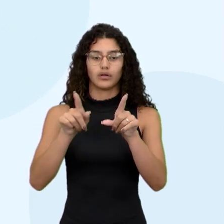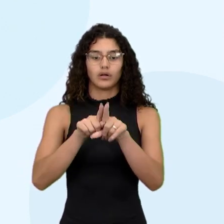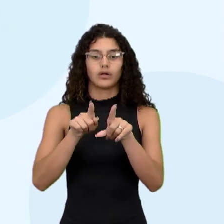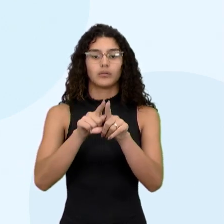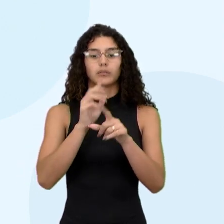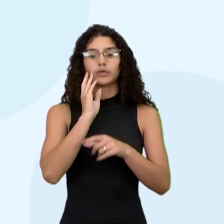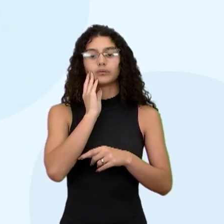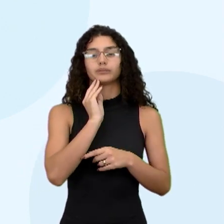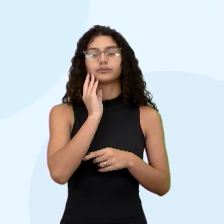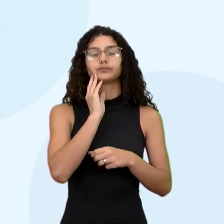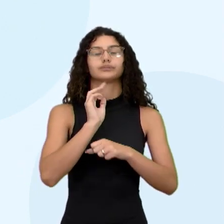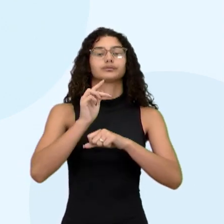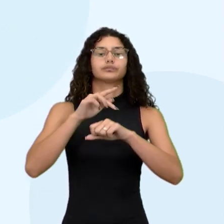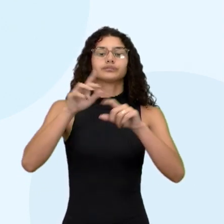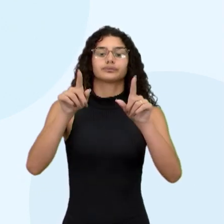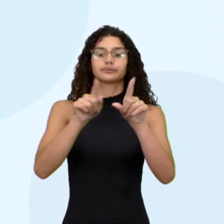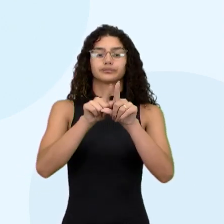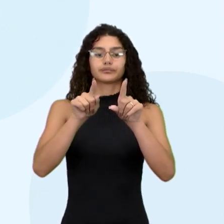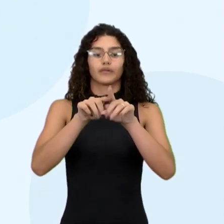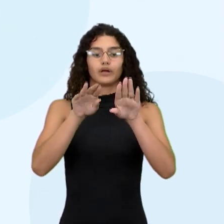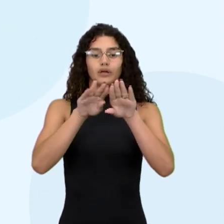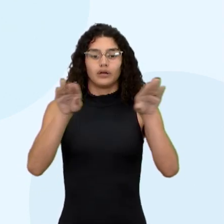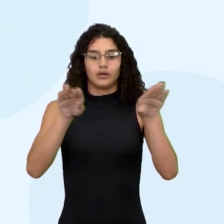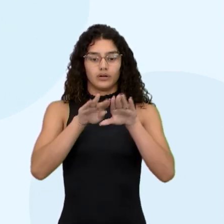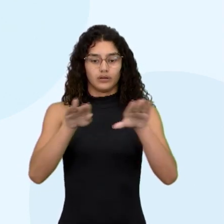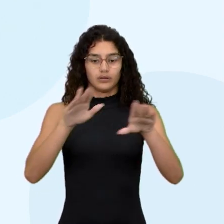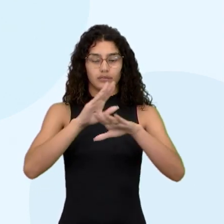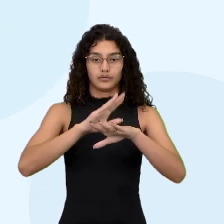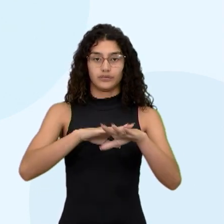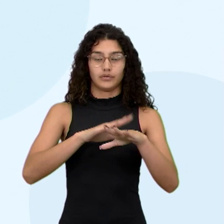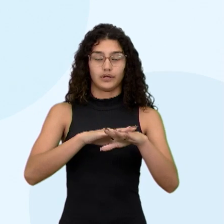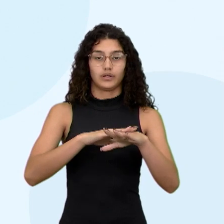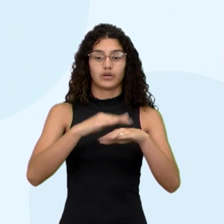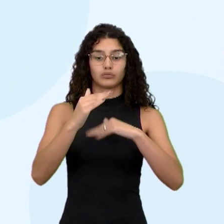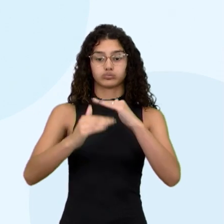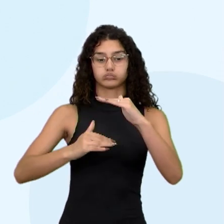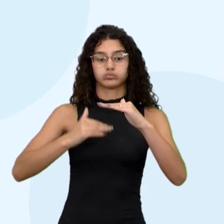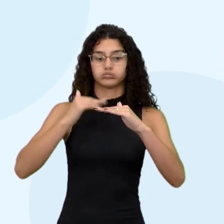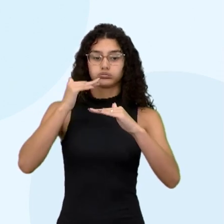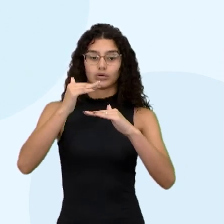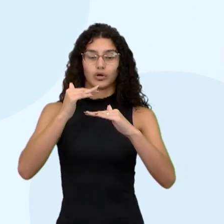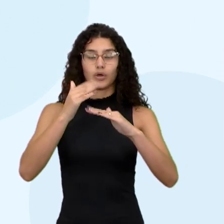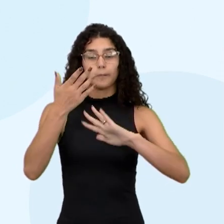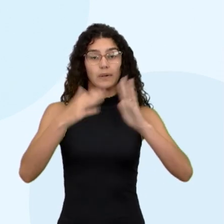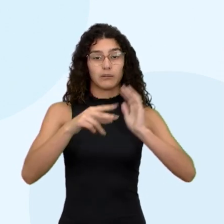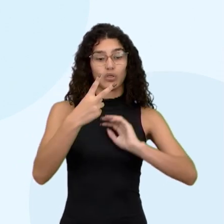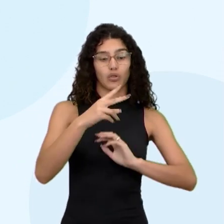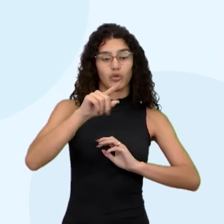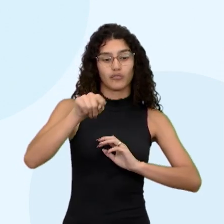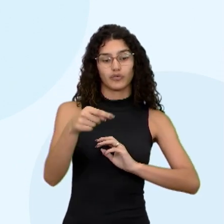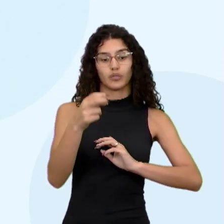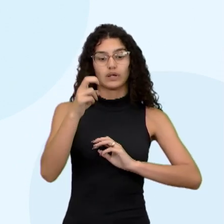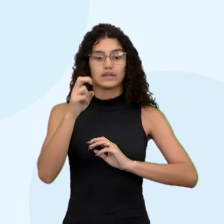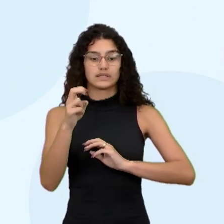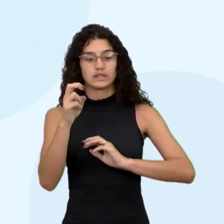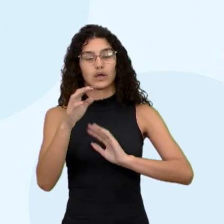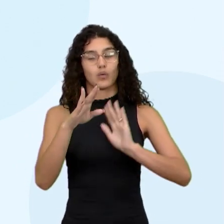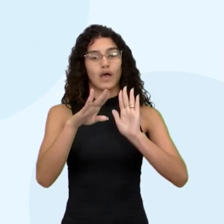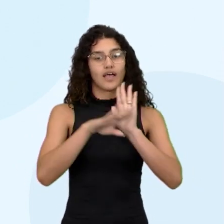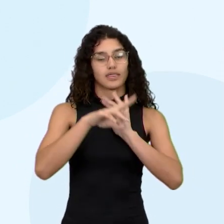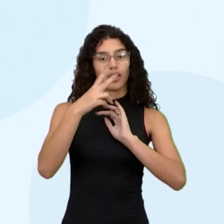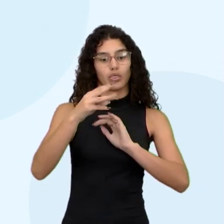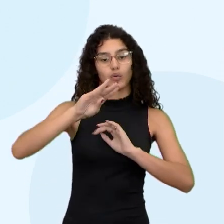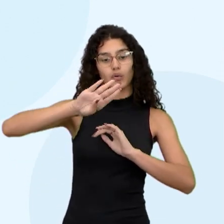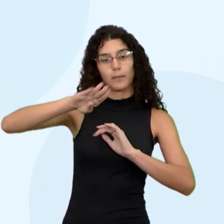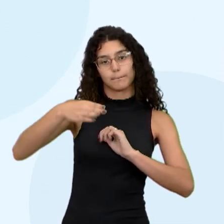silício e ferro. As camadas de óxido de ferro formaram-se, sobretudo, em torno de 2,5 a 2